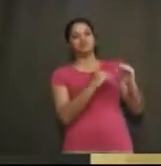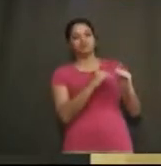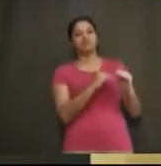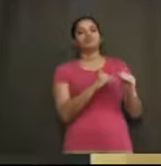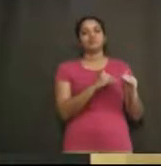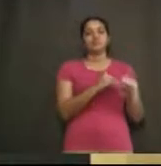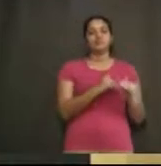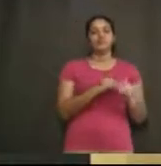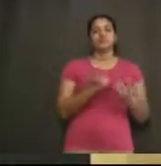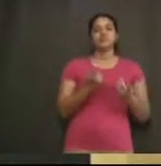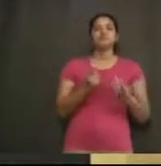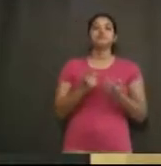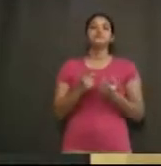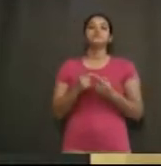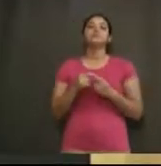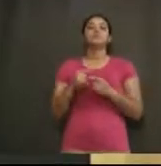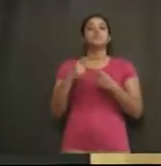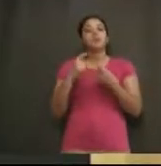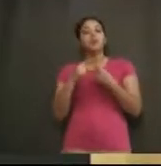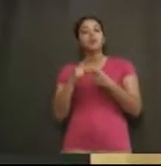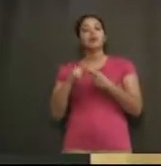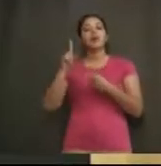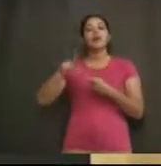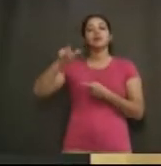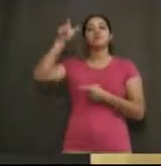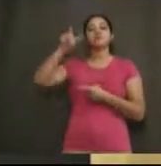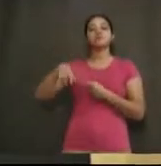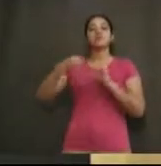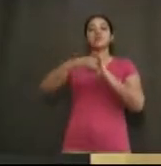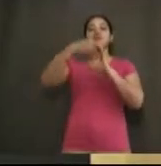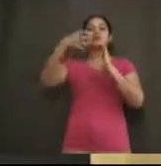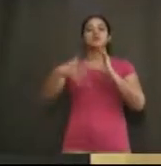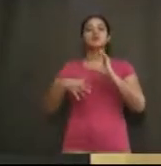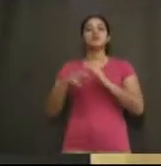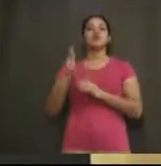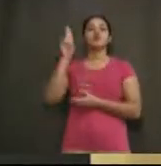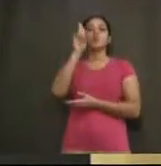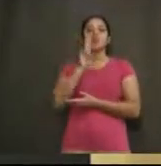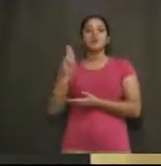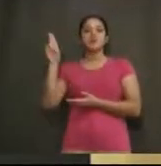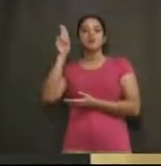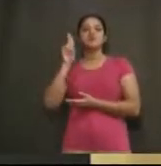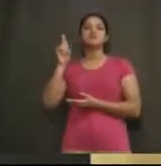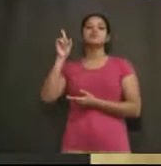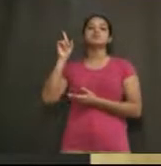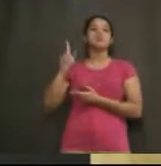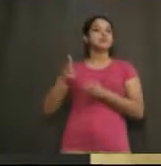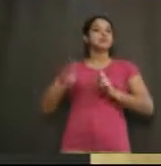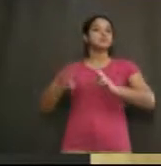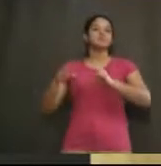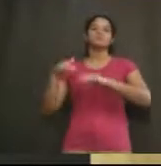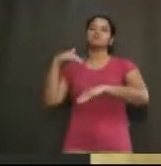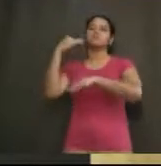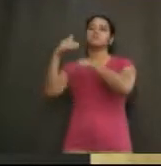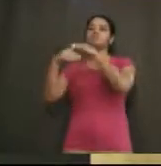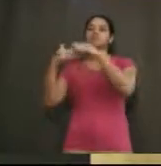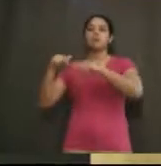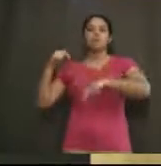transformações sociais, políticas, culturais. E como instituições que têm um papel